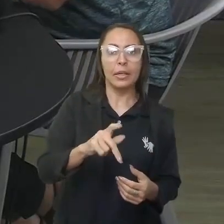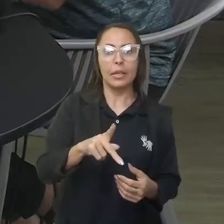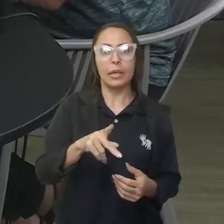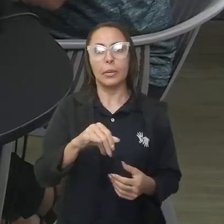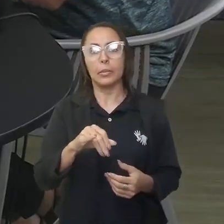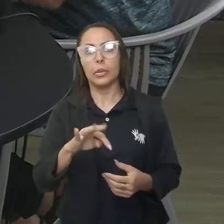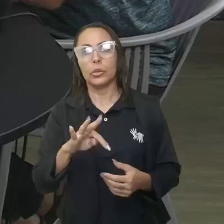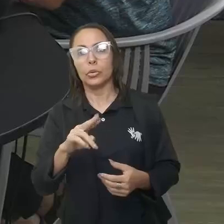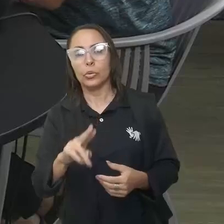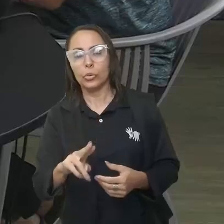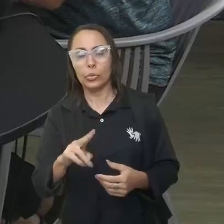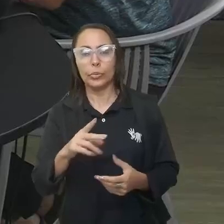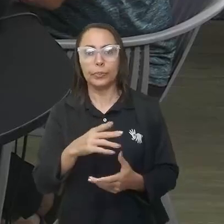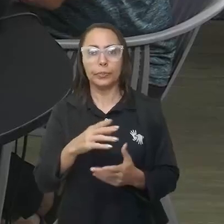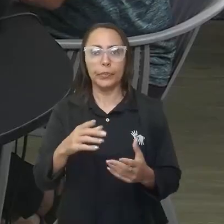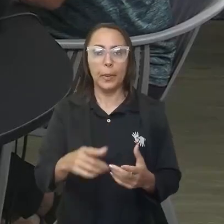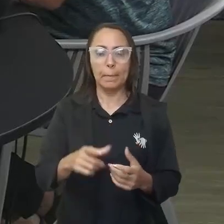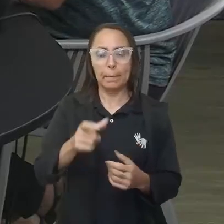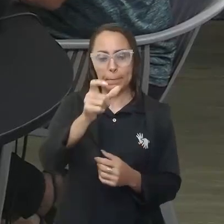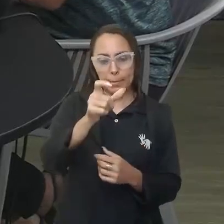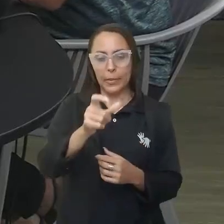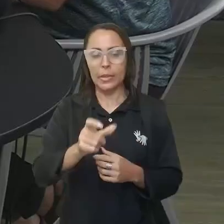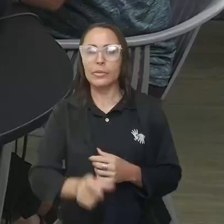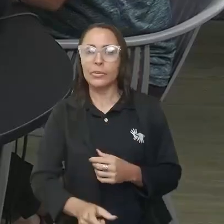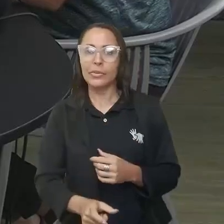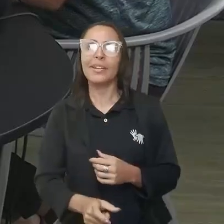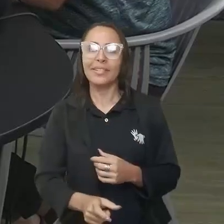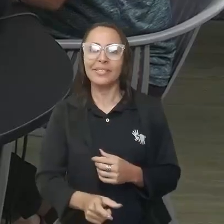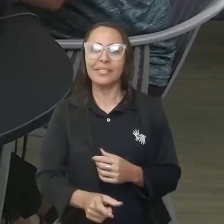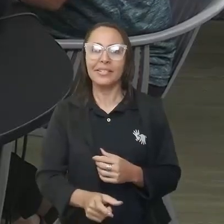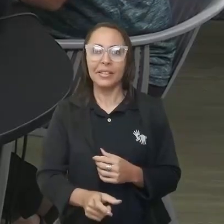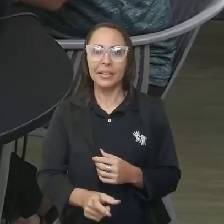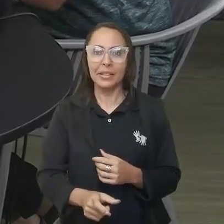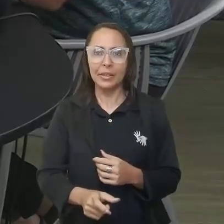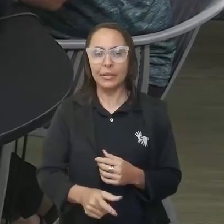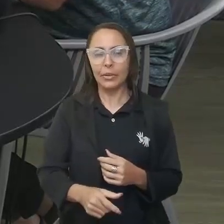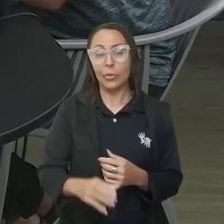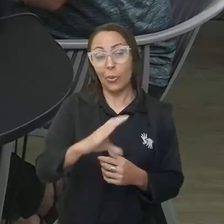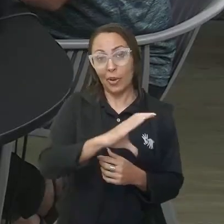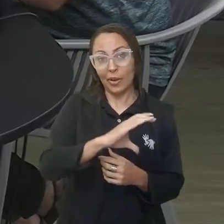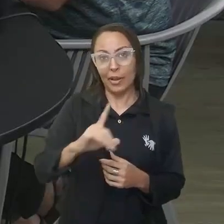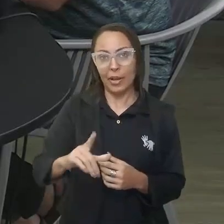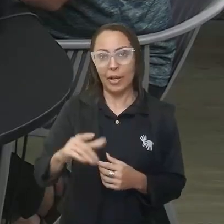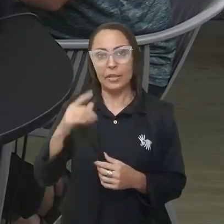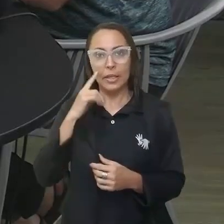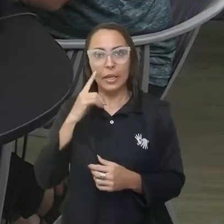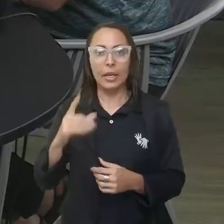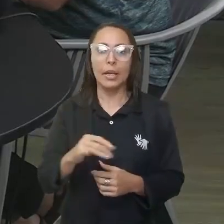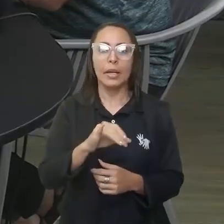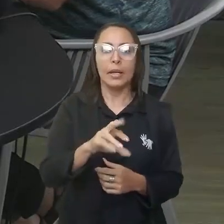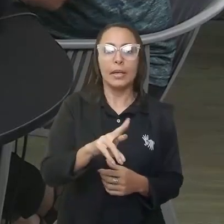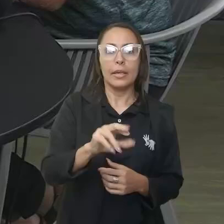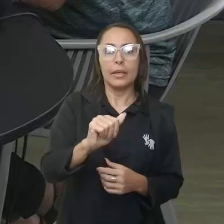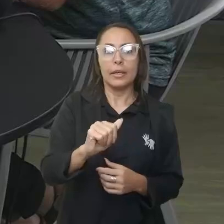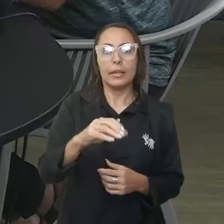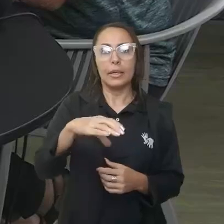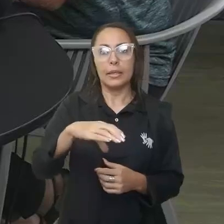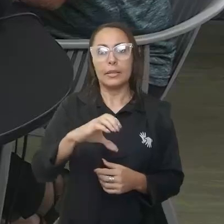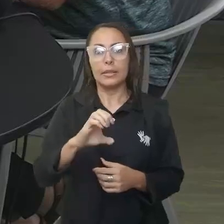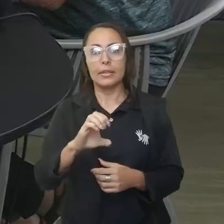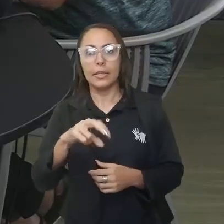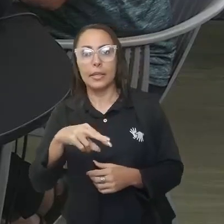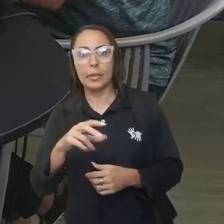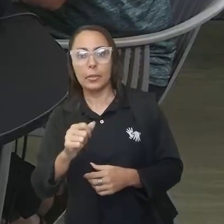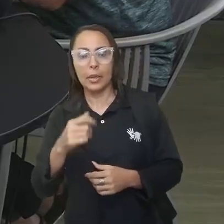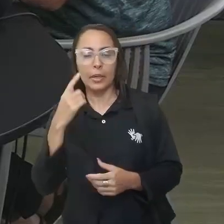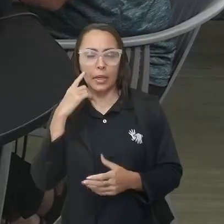né? Tem personagens... Enfim, Iracema. Super clássicas, Iracema, que ainda tem a interseção por